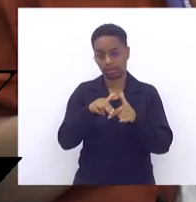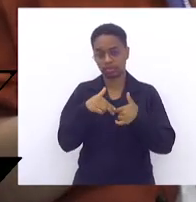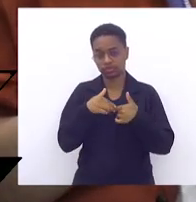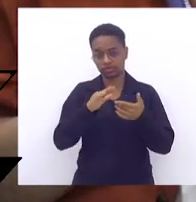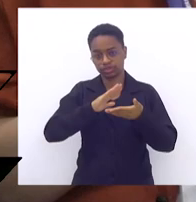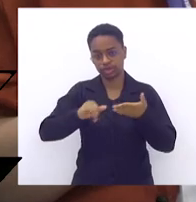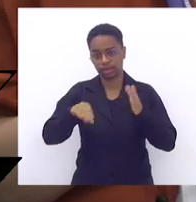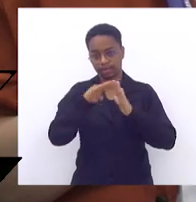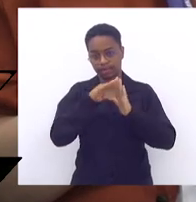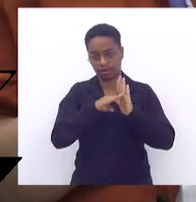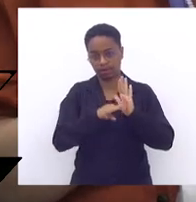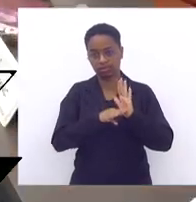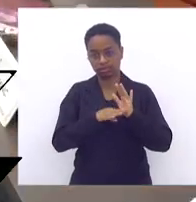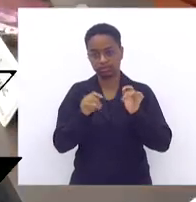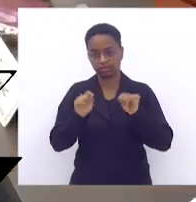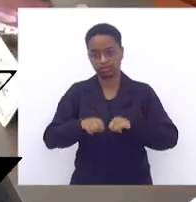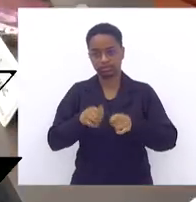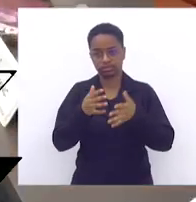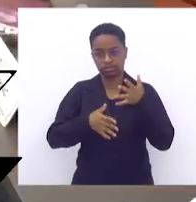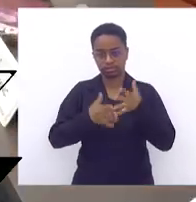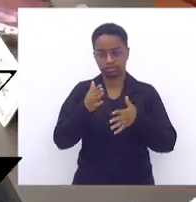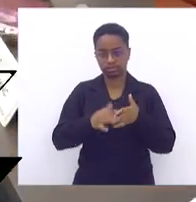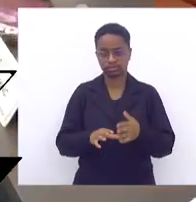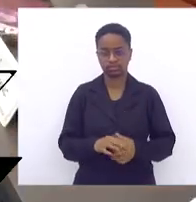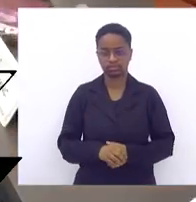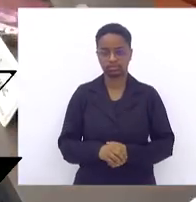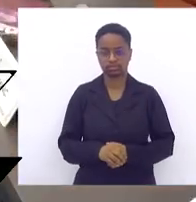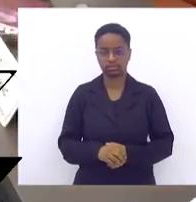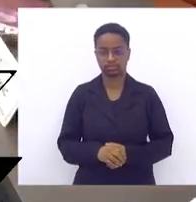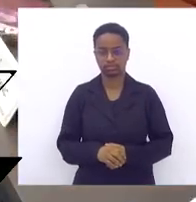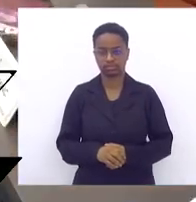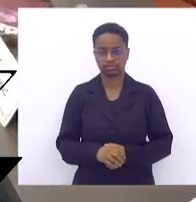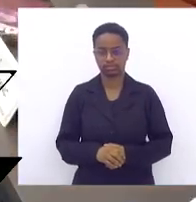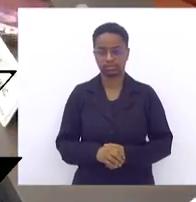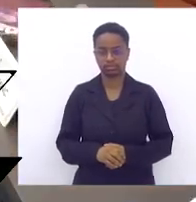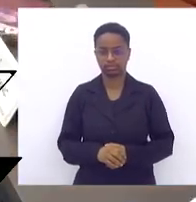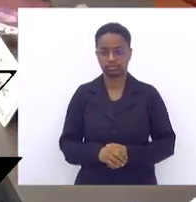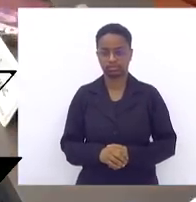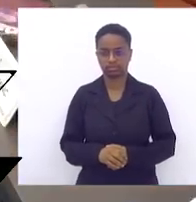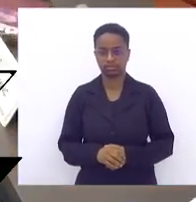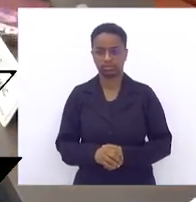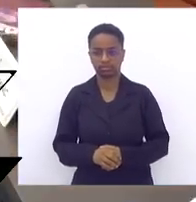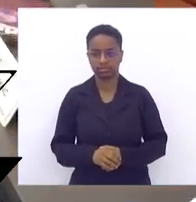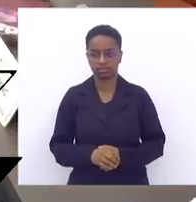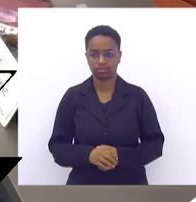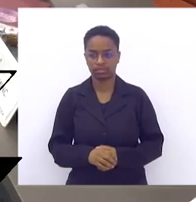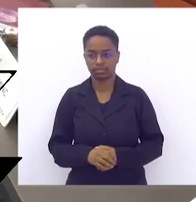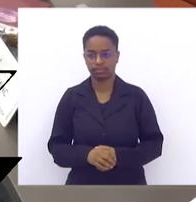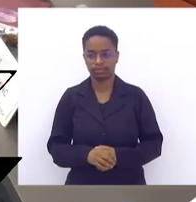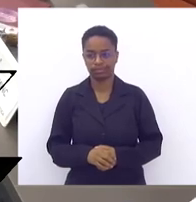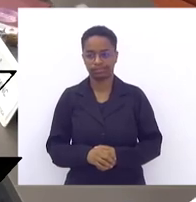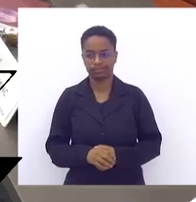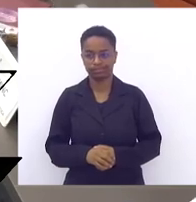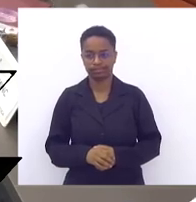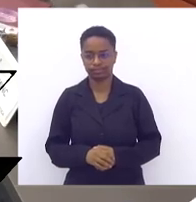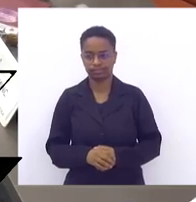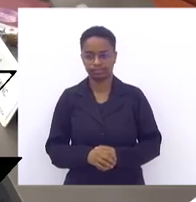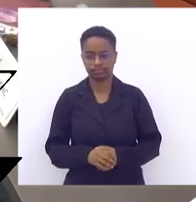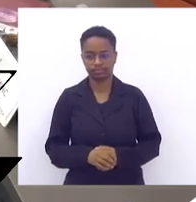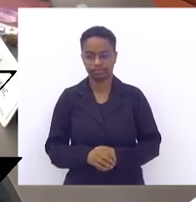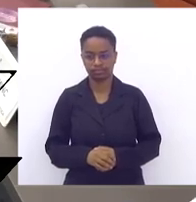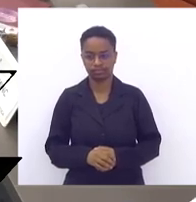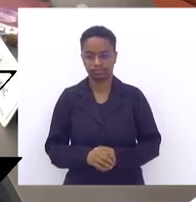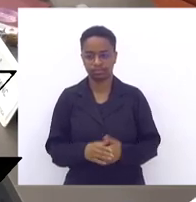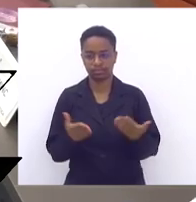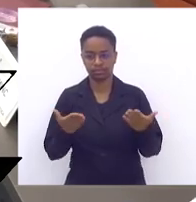para análise de uma potencial prejudicabilidade da matéria. Passo, então, eu vou... Agora a gente